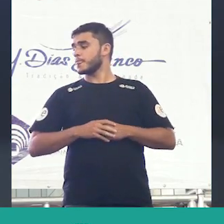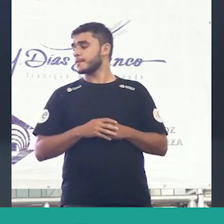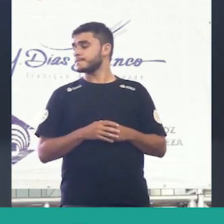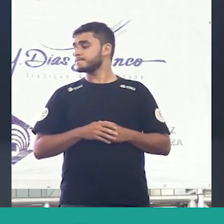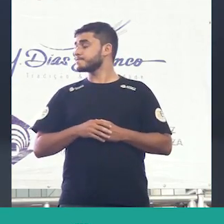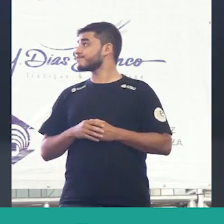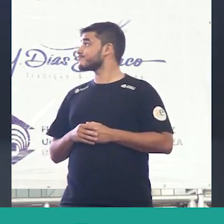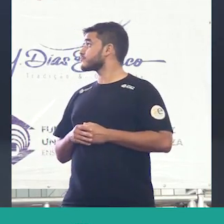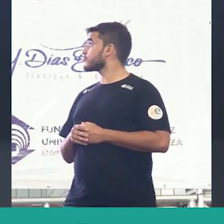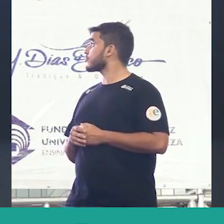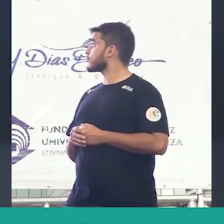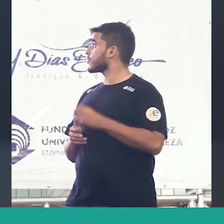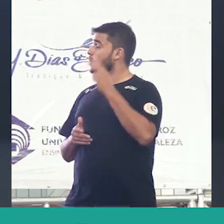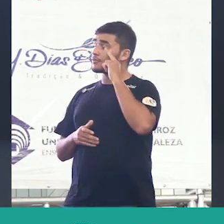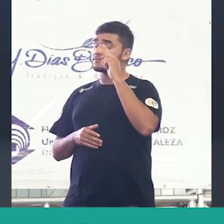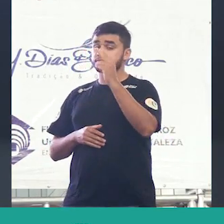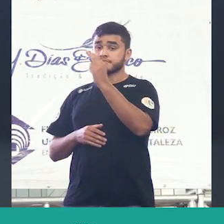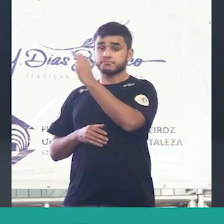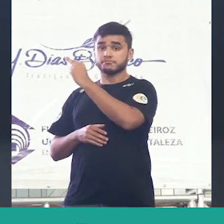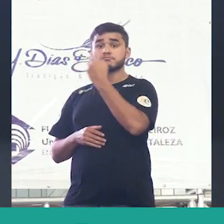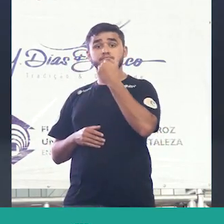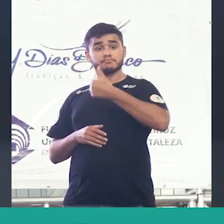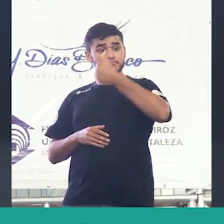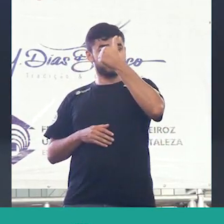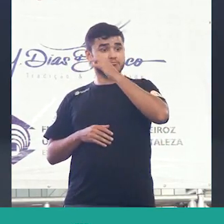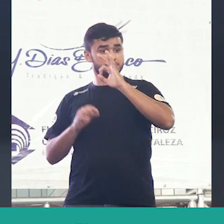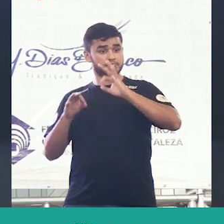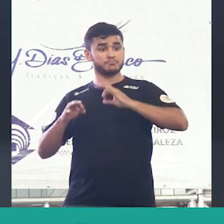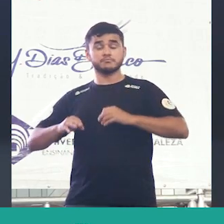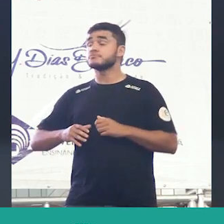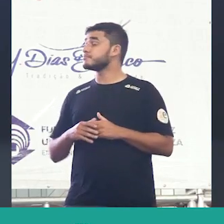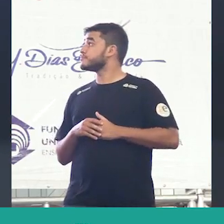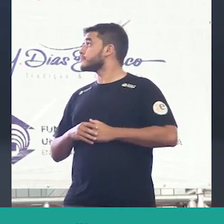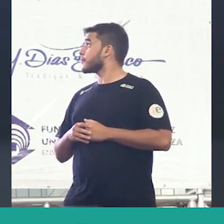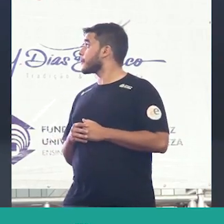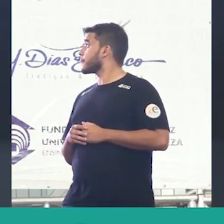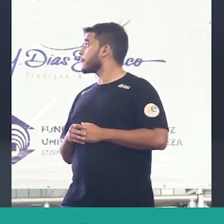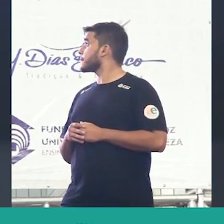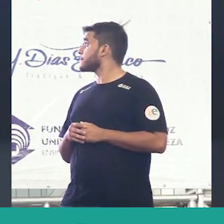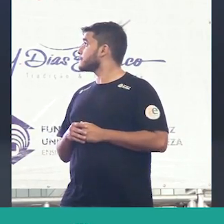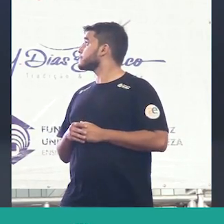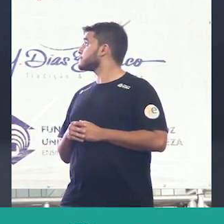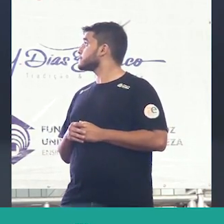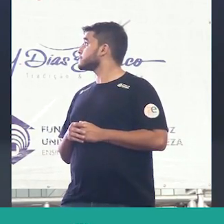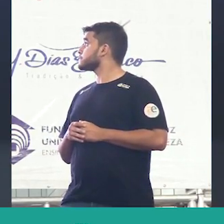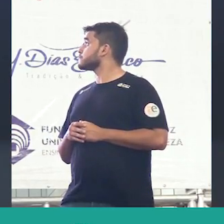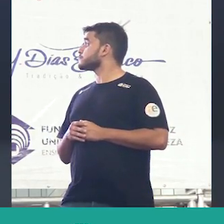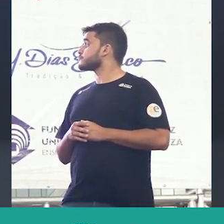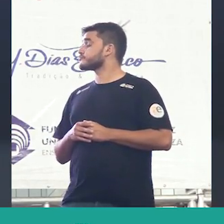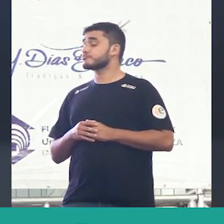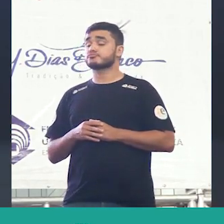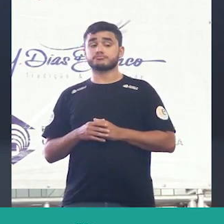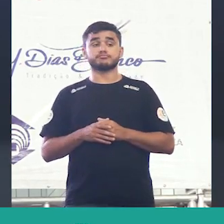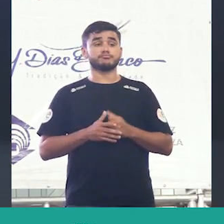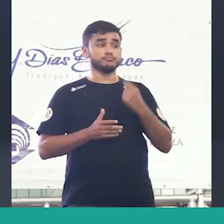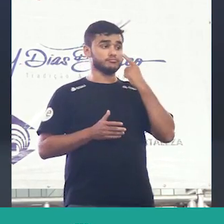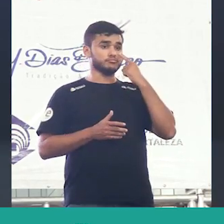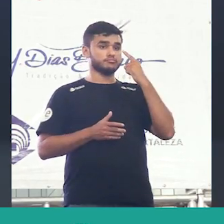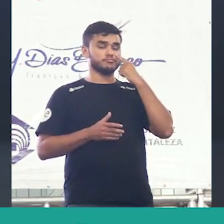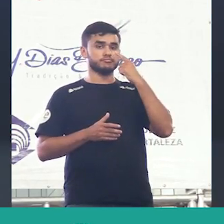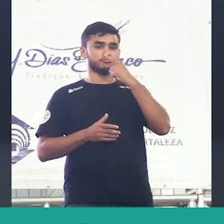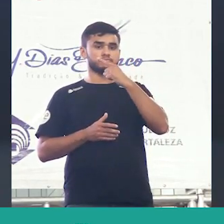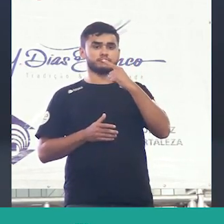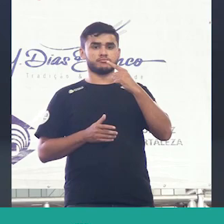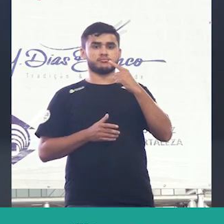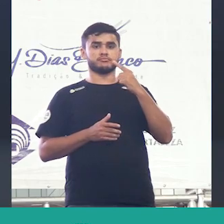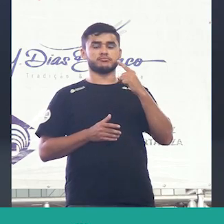olhem por favor para a figura melhor aí na tela. Tá ou não está bem melhor? Não está infinitamente melhor? Vocês estão vendo